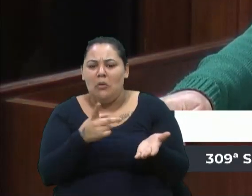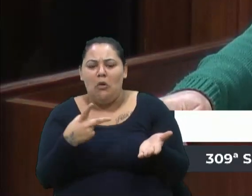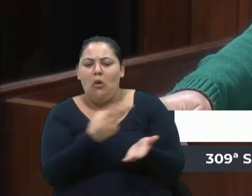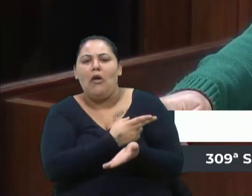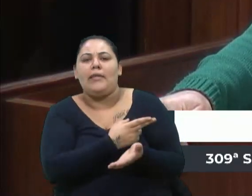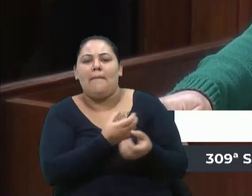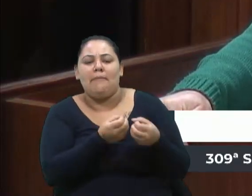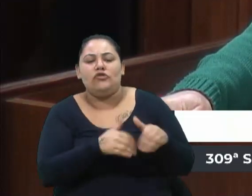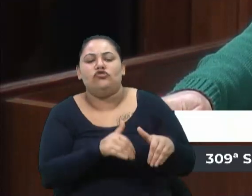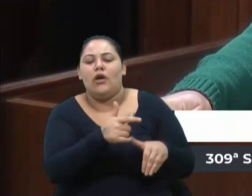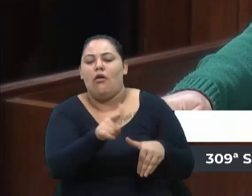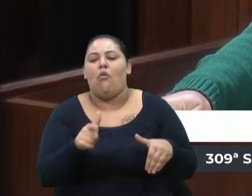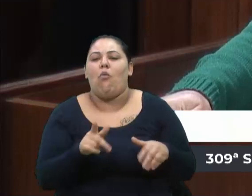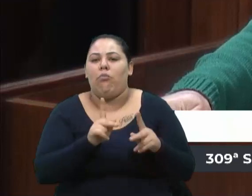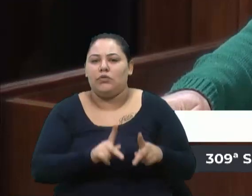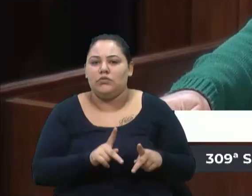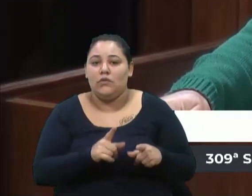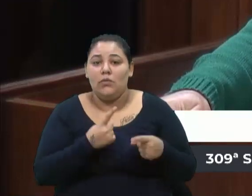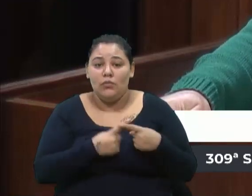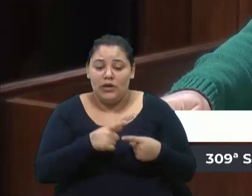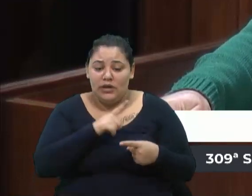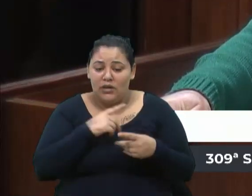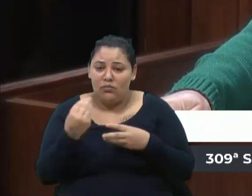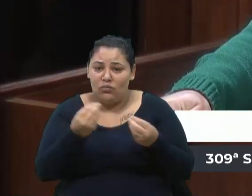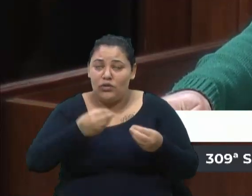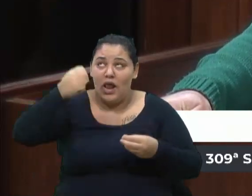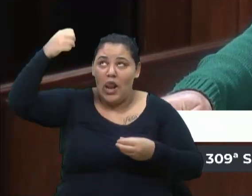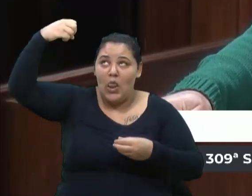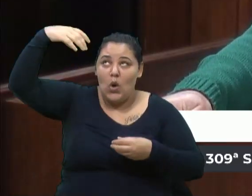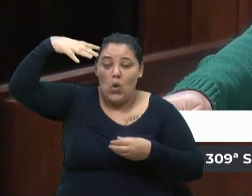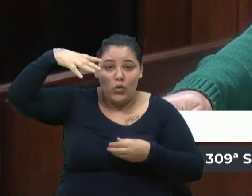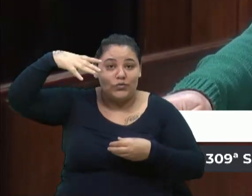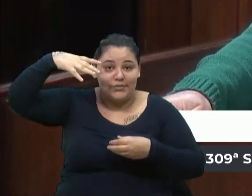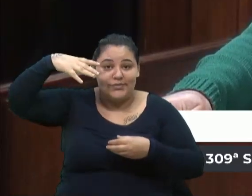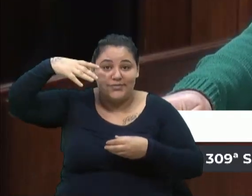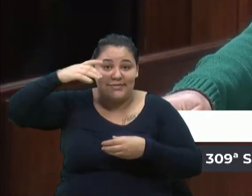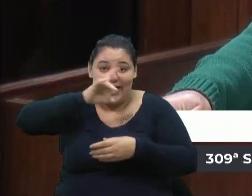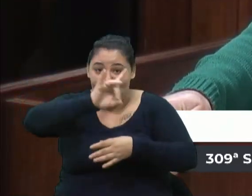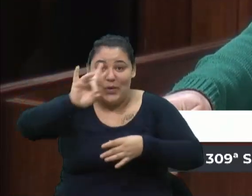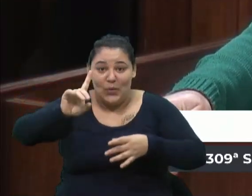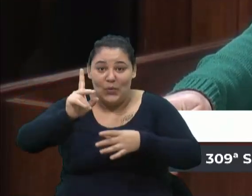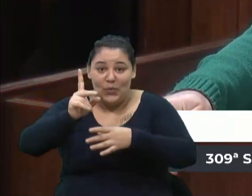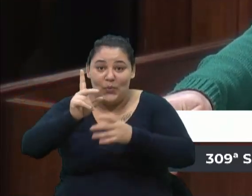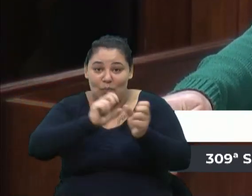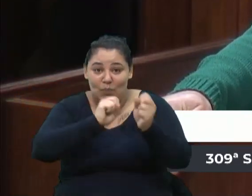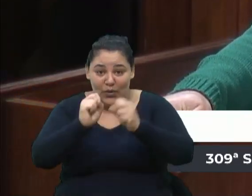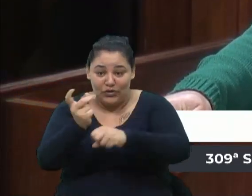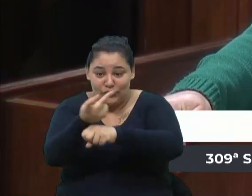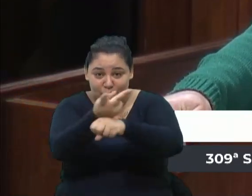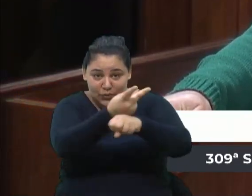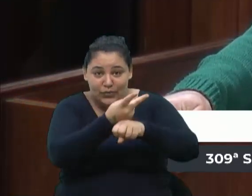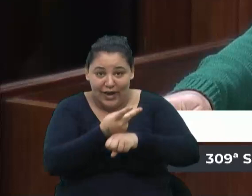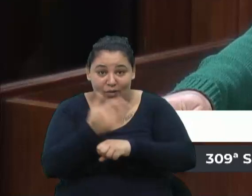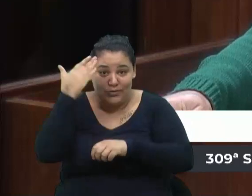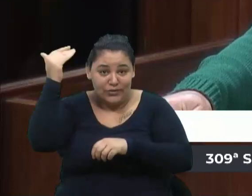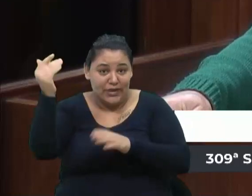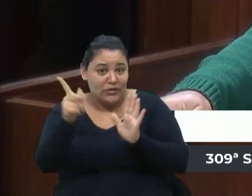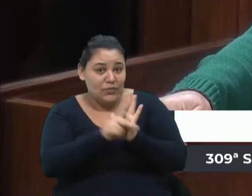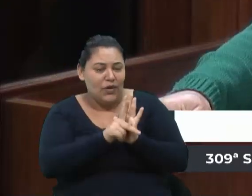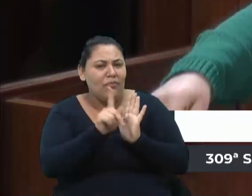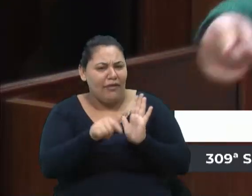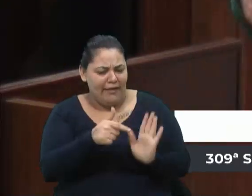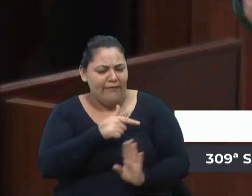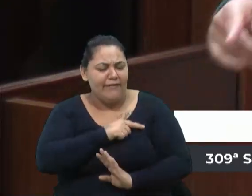outros né porque existe muita luz cada um pode buscar solos própria e trabalhar se eu queria ficar talhando dos outros é muito feio